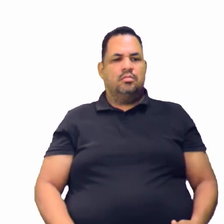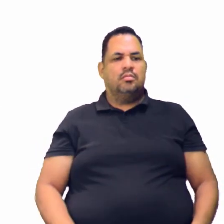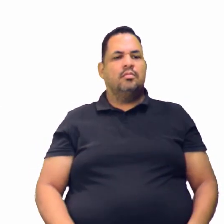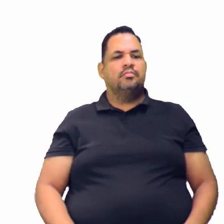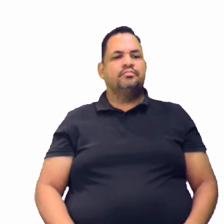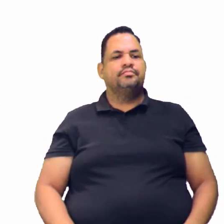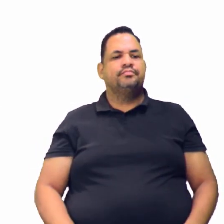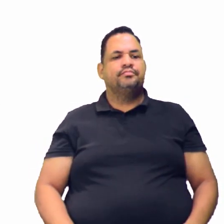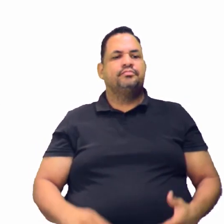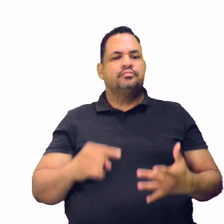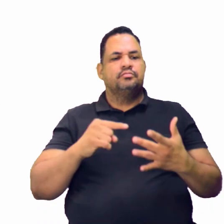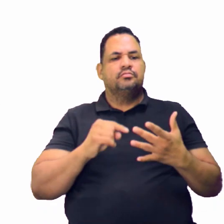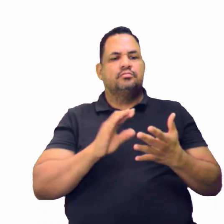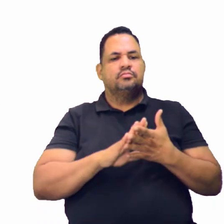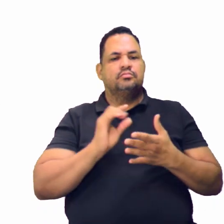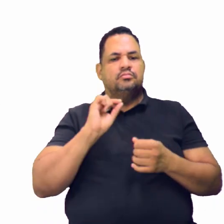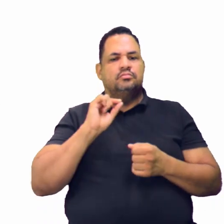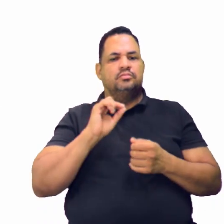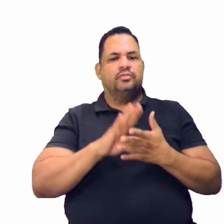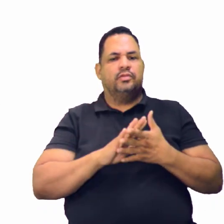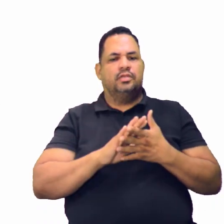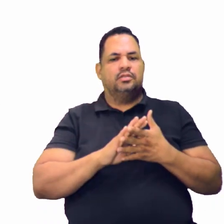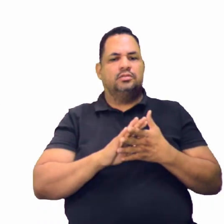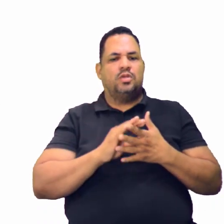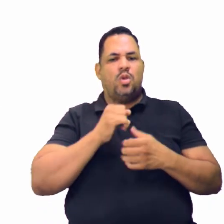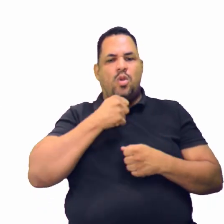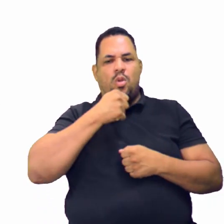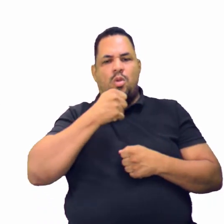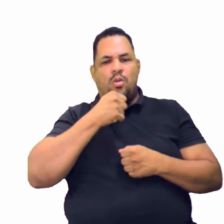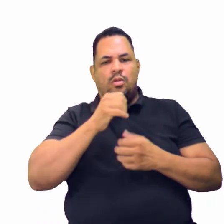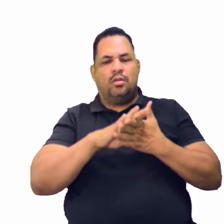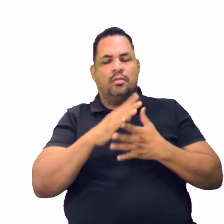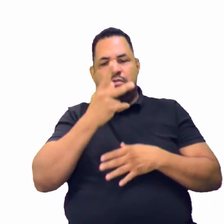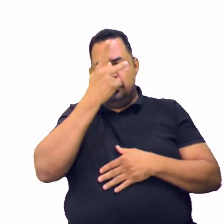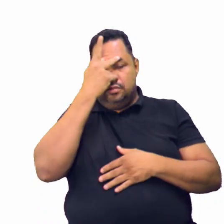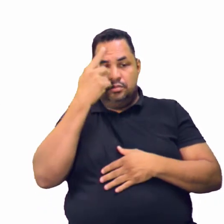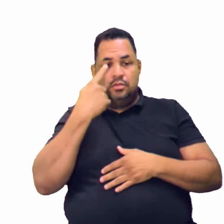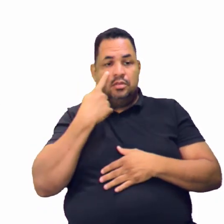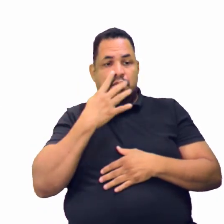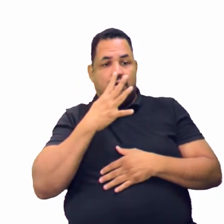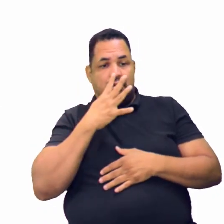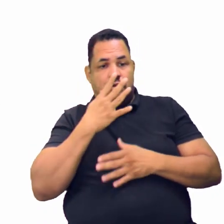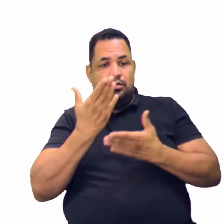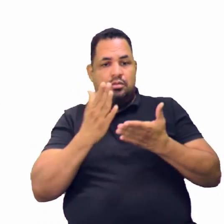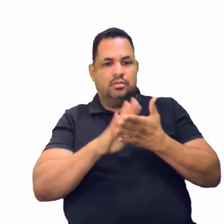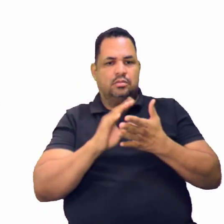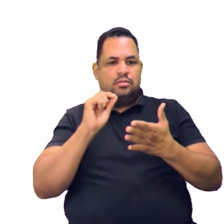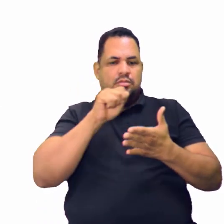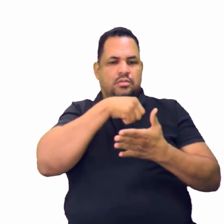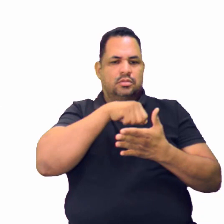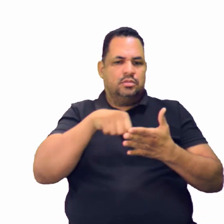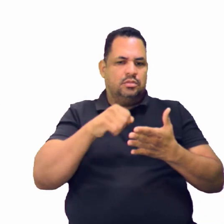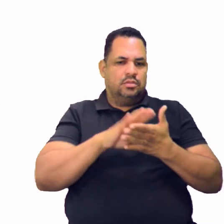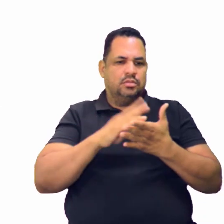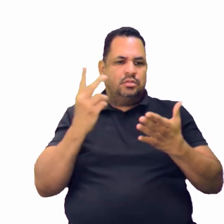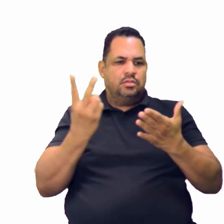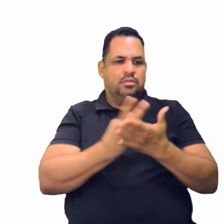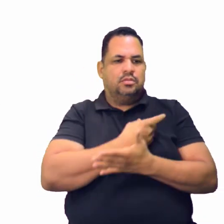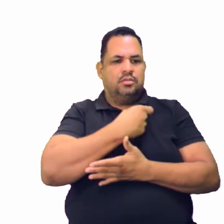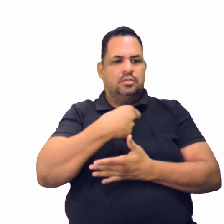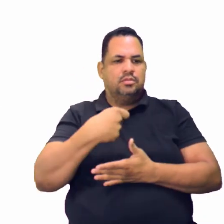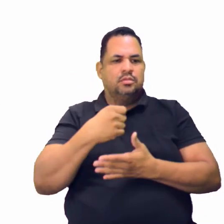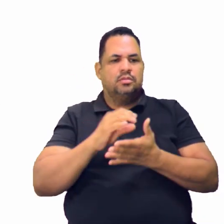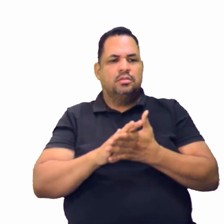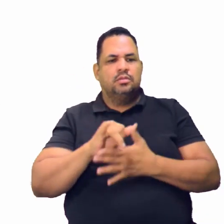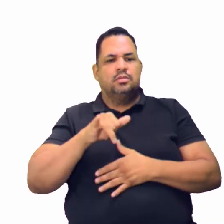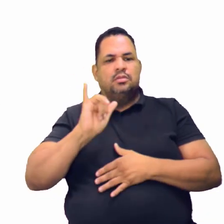né? Em atitude semelhante a de um jornalista, de um espectador, escreve para narrar o que aconteceu com X ou Y, tal